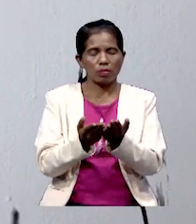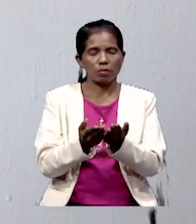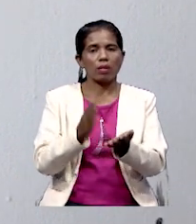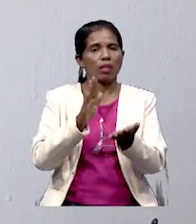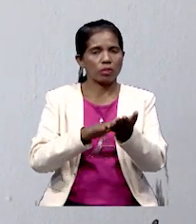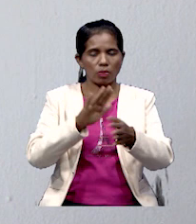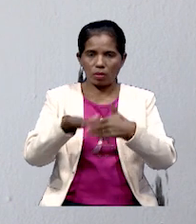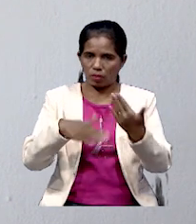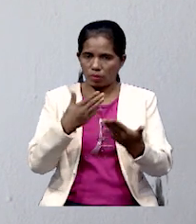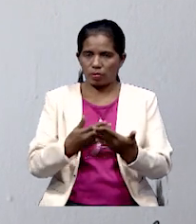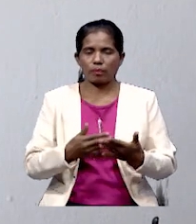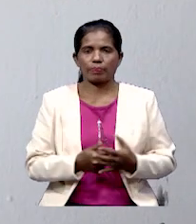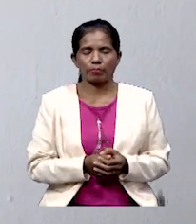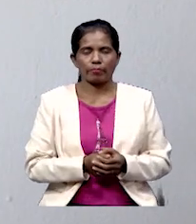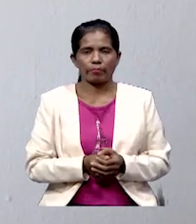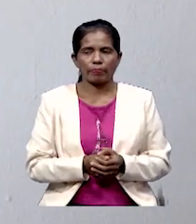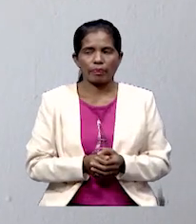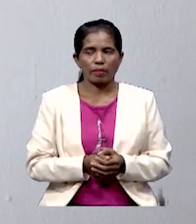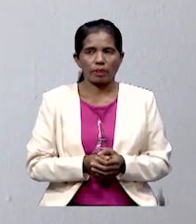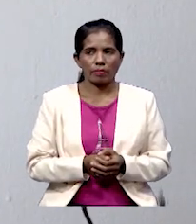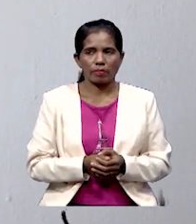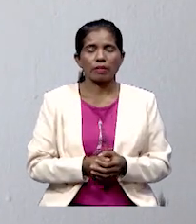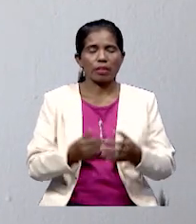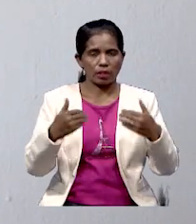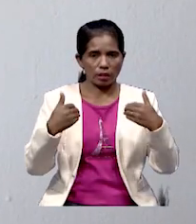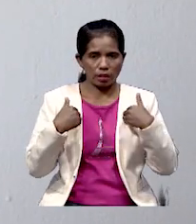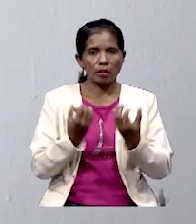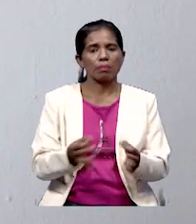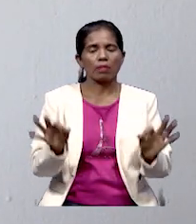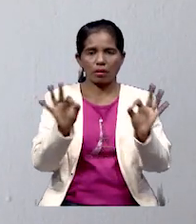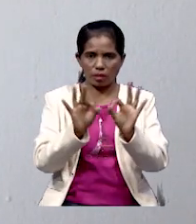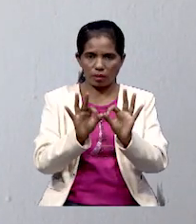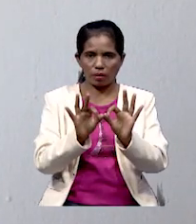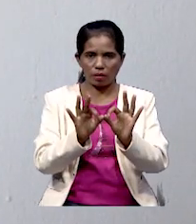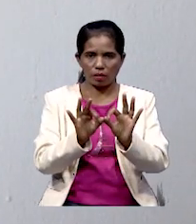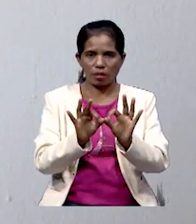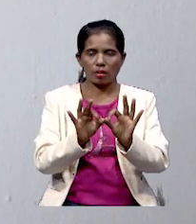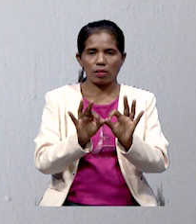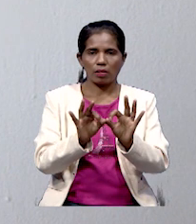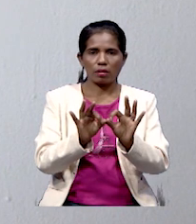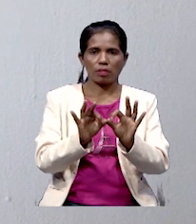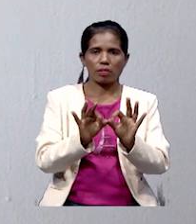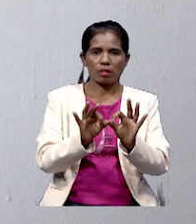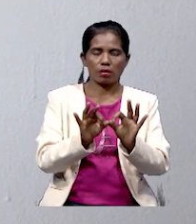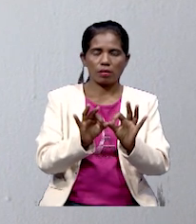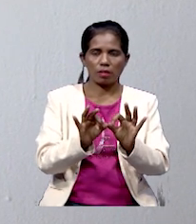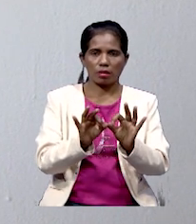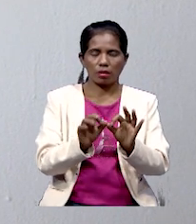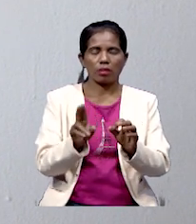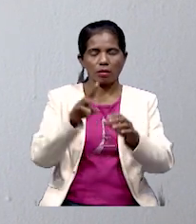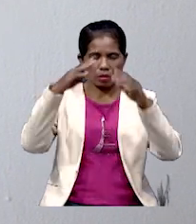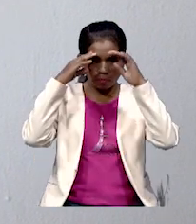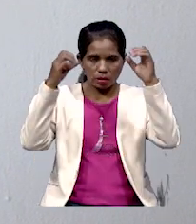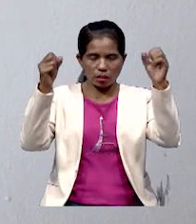tudo. Então tá uma documento importância, aproveita o Presidente Zera Mzorta